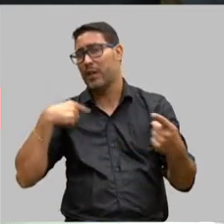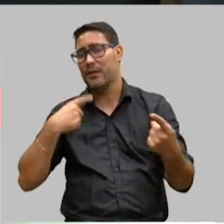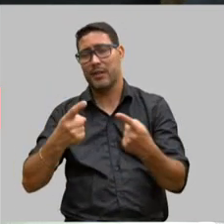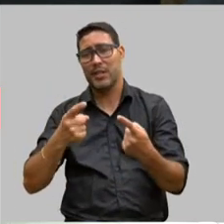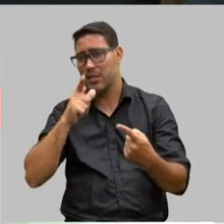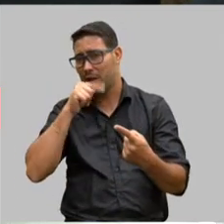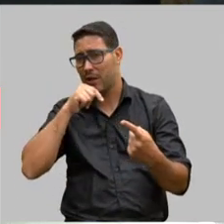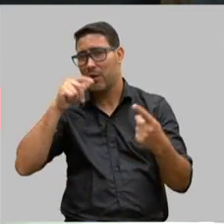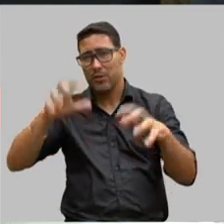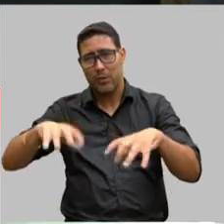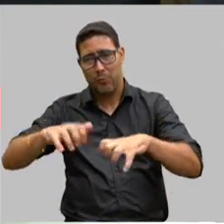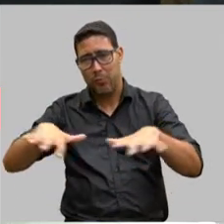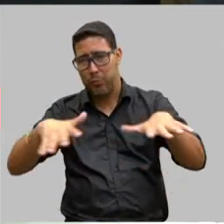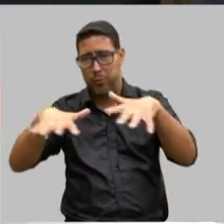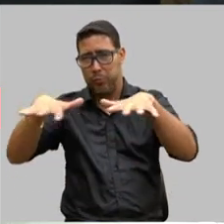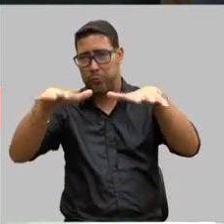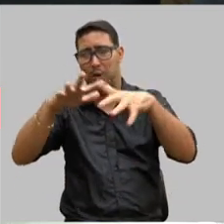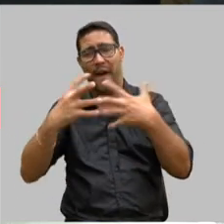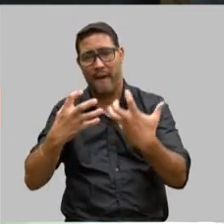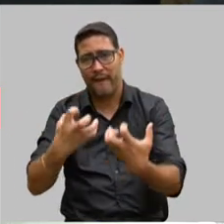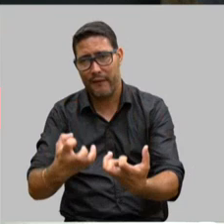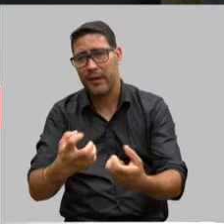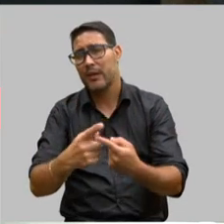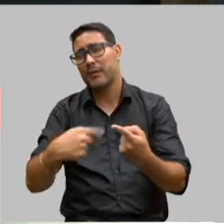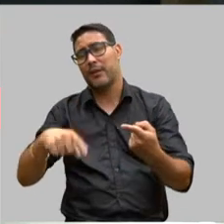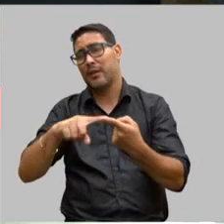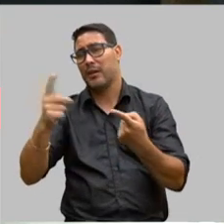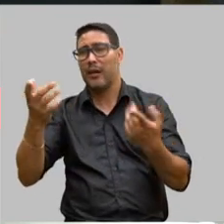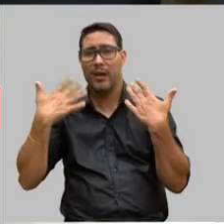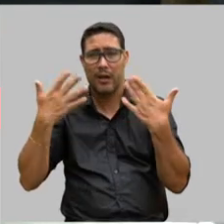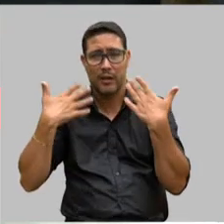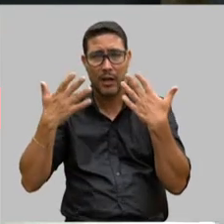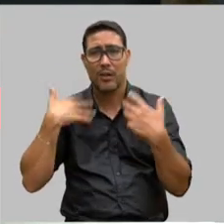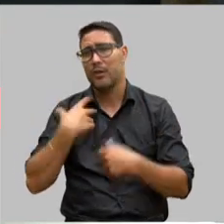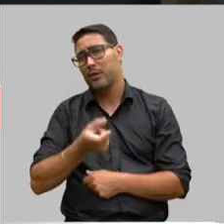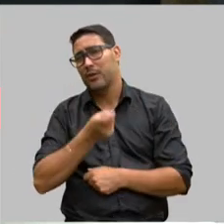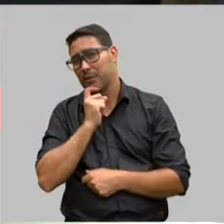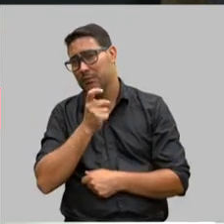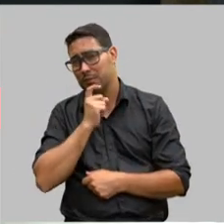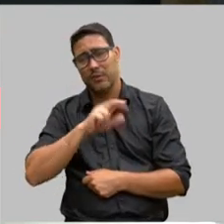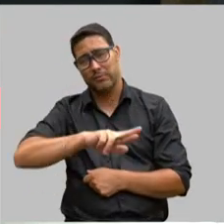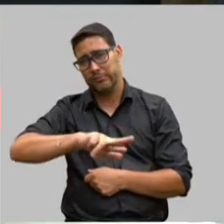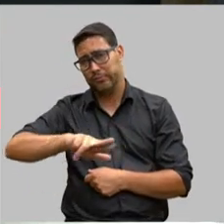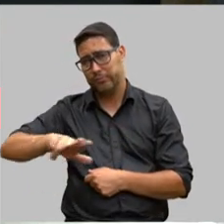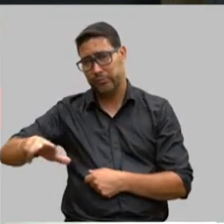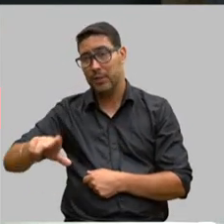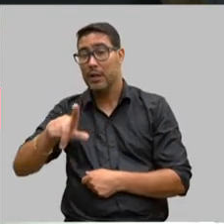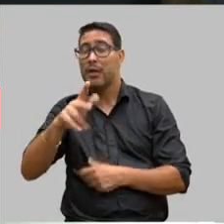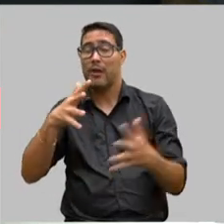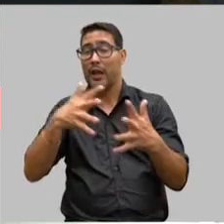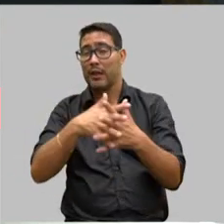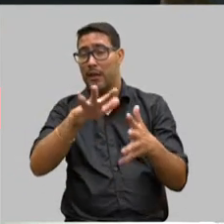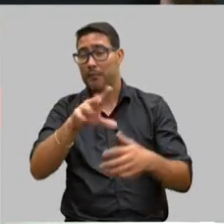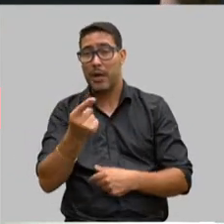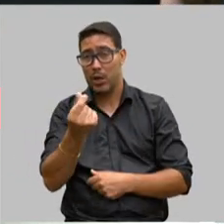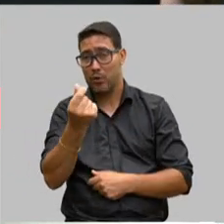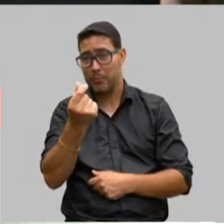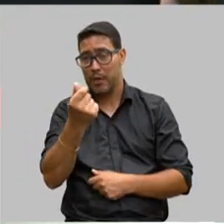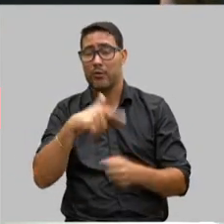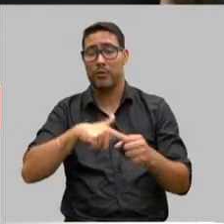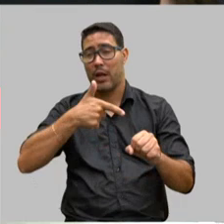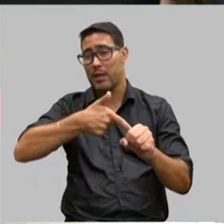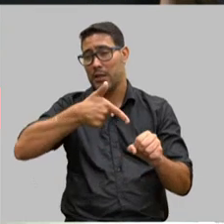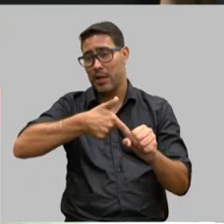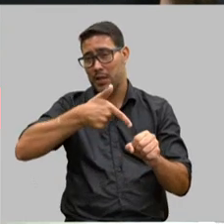calor, irregularidades nas chuvas. Isso eleva o preço da energia, o custo de energia, porque